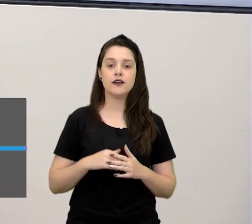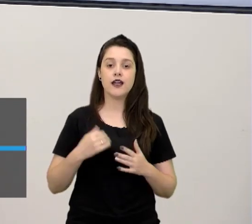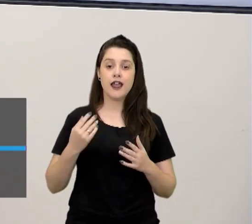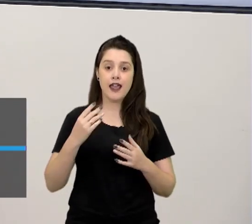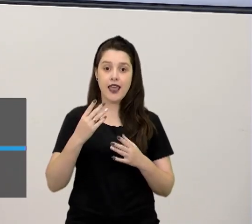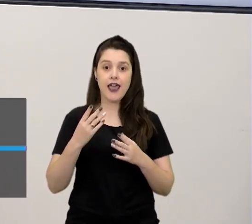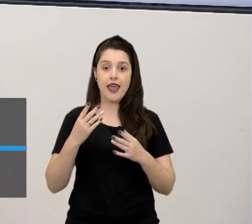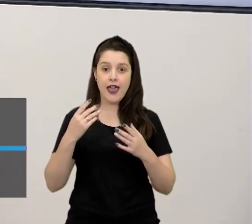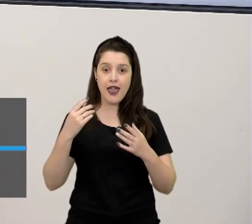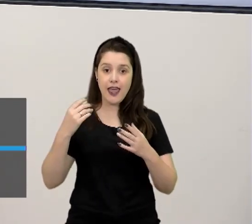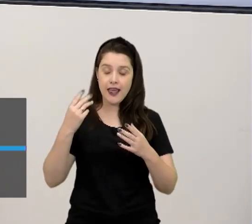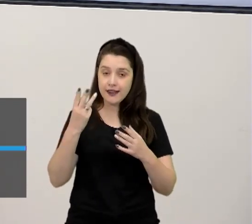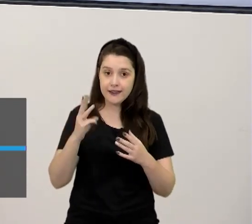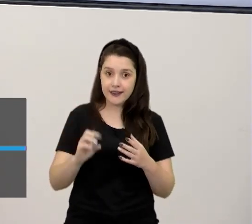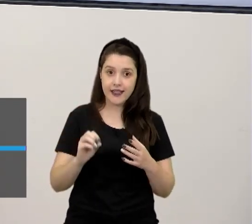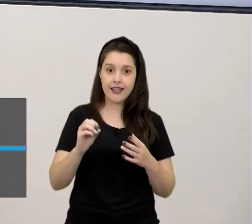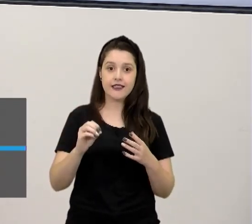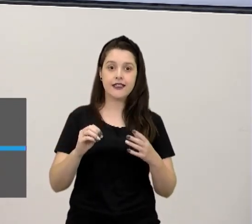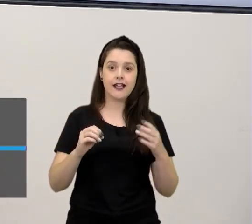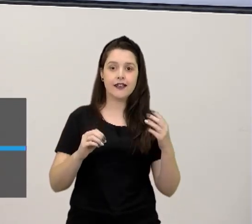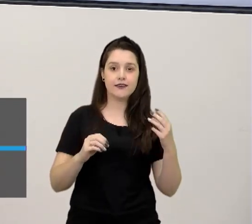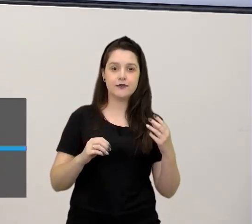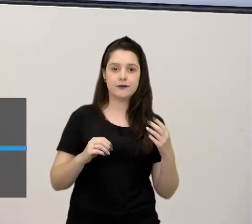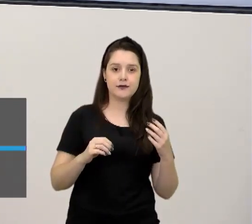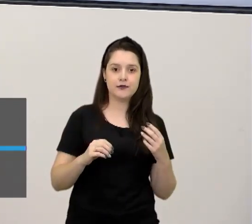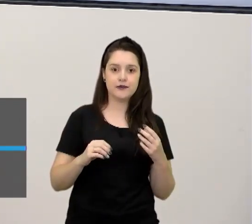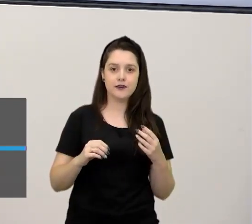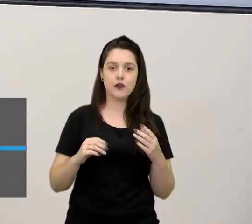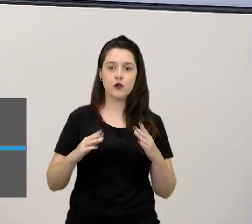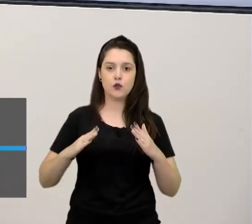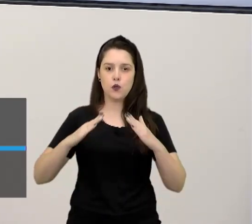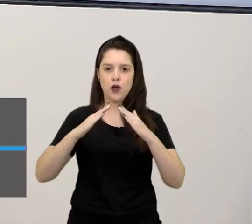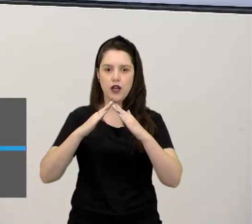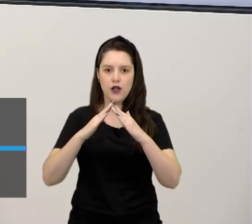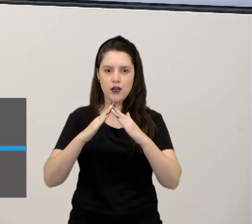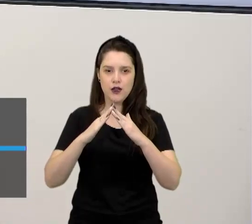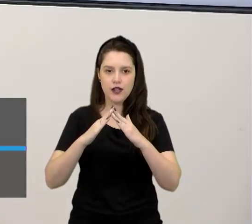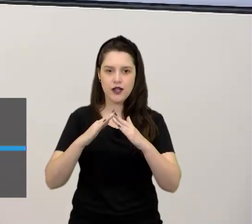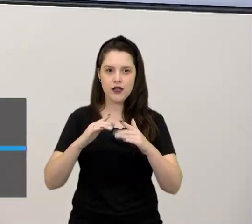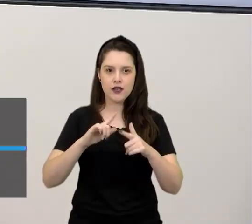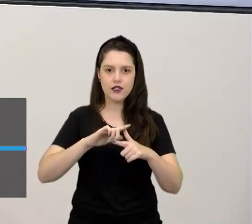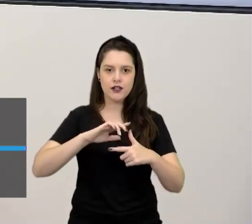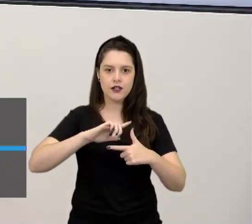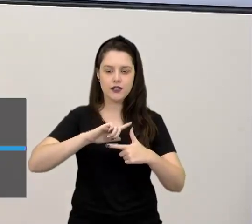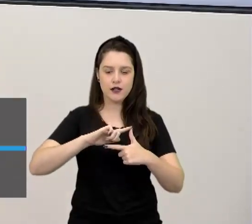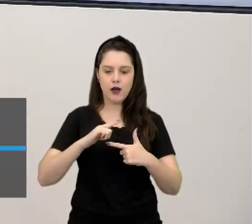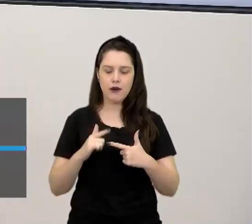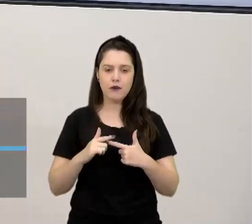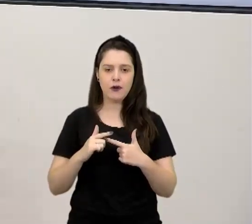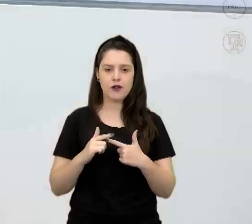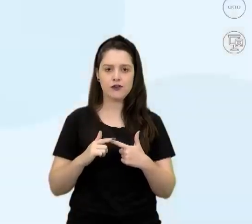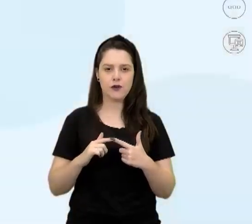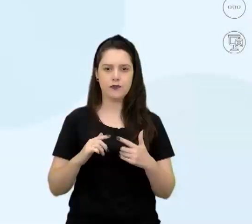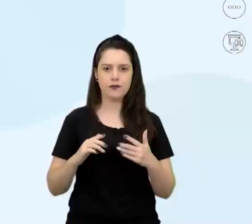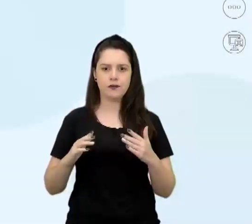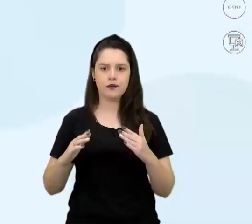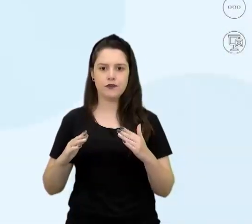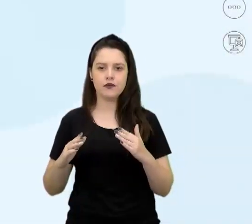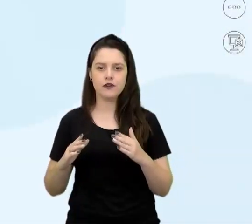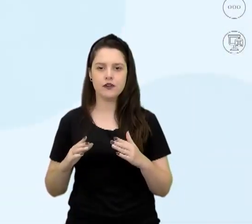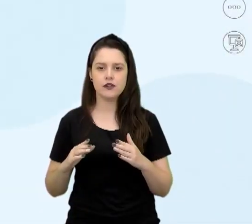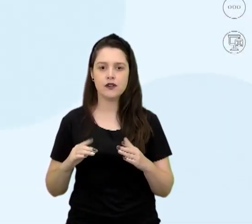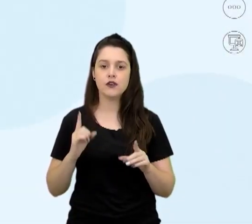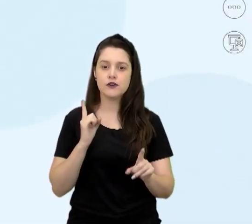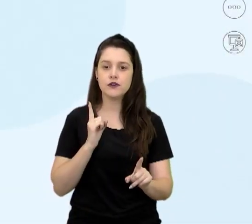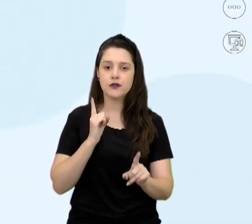30. E aqui o caso também é ângulo-ângulo. O Moisés colocou aqui pra gente. Então, ele viu isso no triângulo